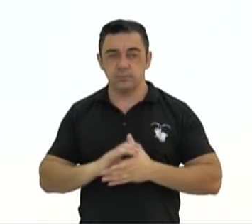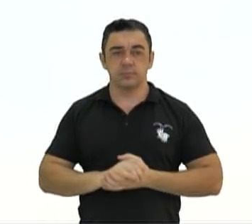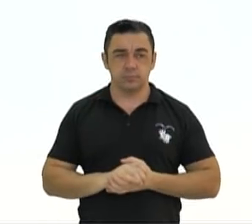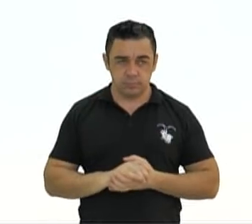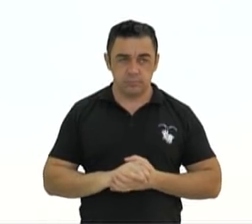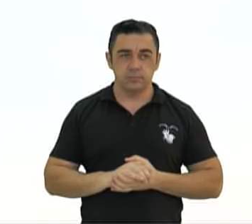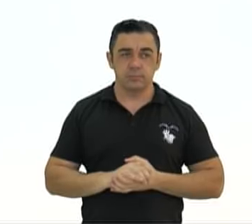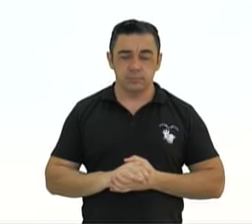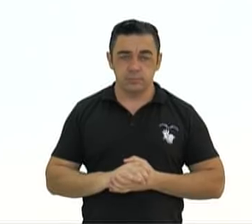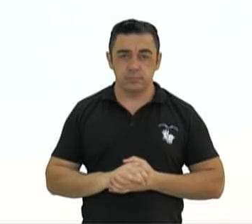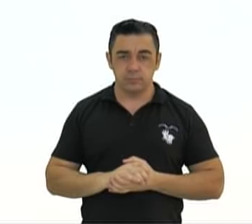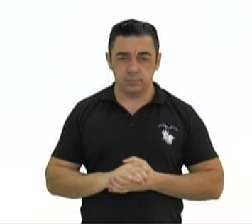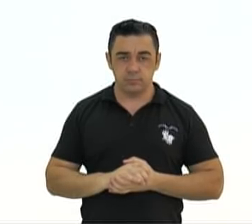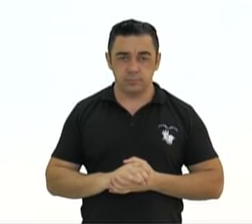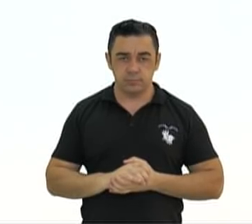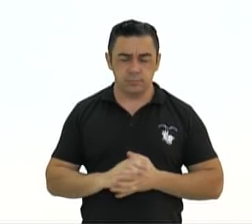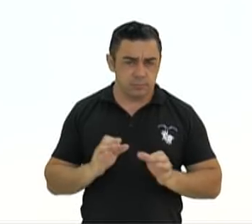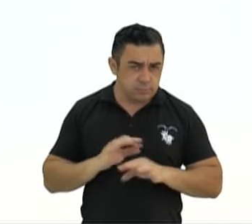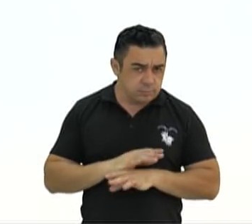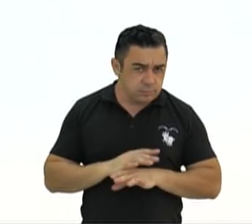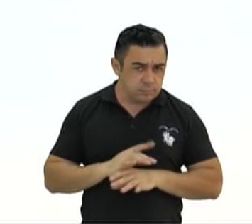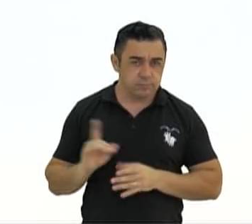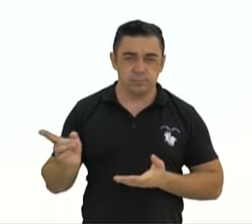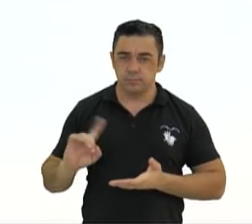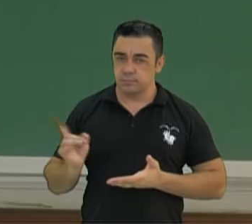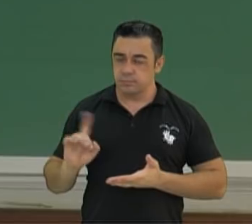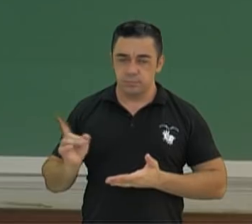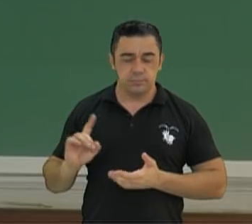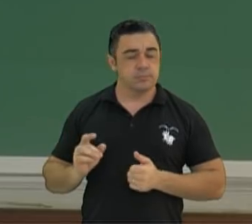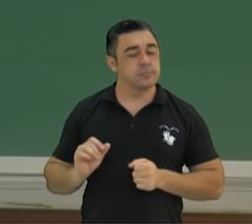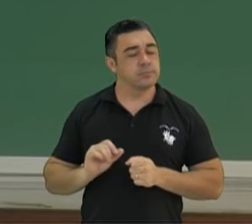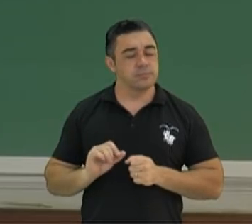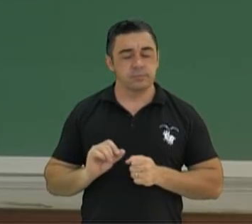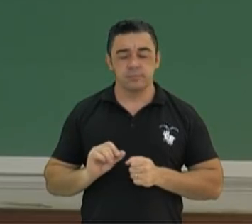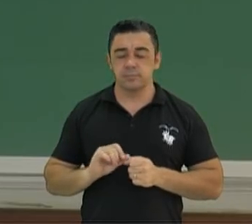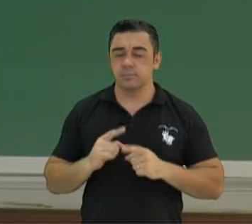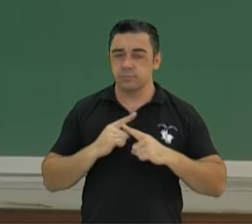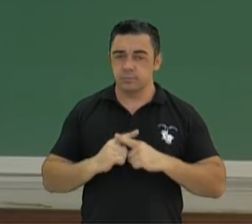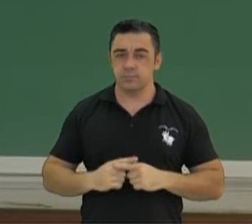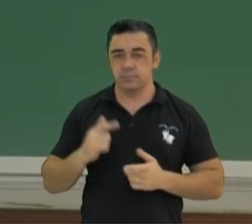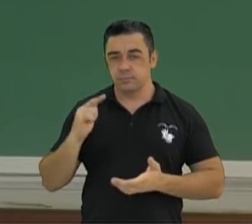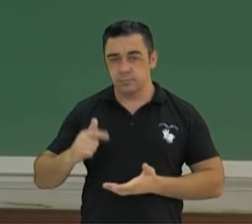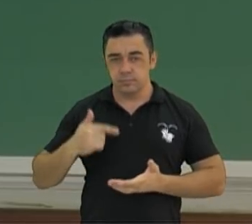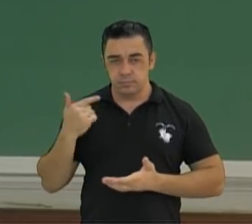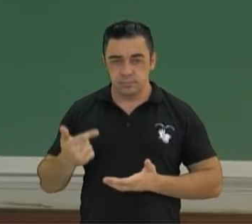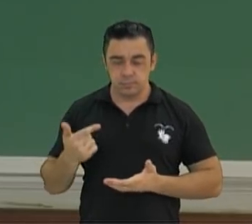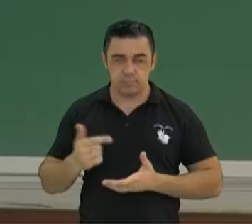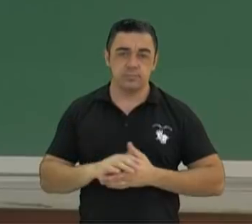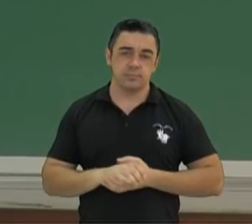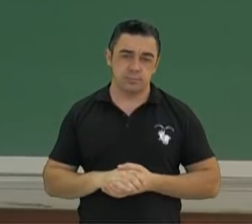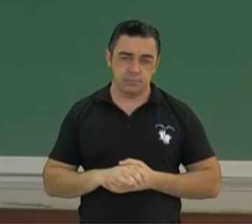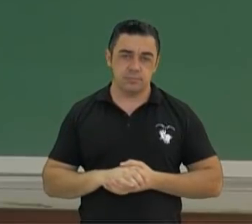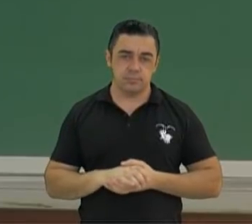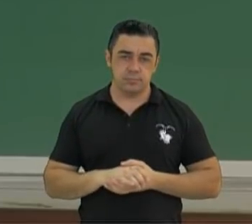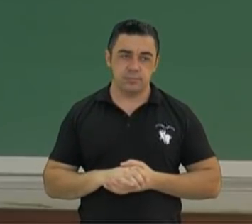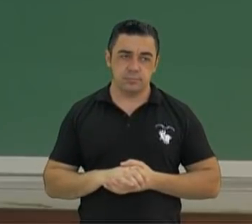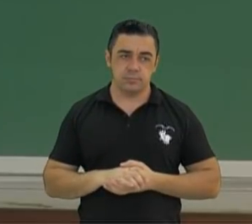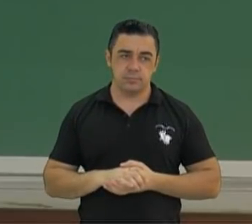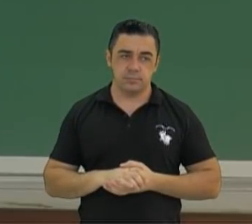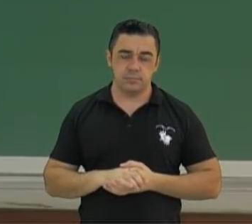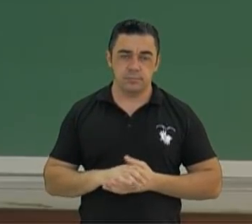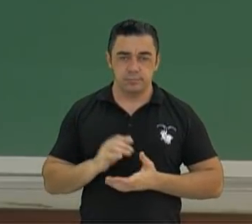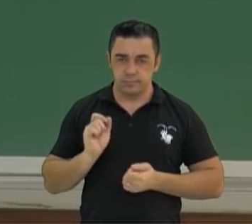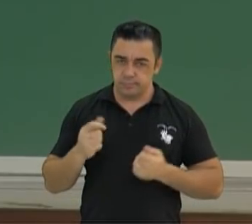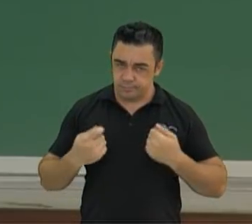0,25 metros quadrados. Acabou? Não, meu Deus, quando acaba, professora? Tem que fazer o passo a